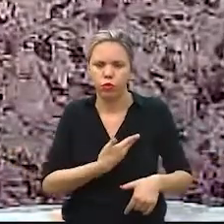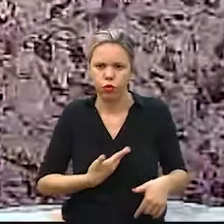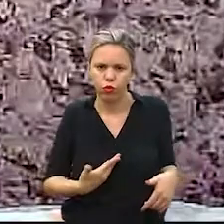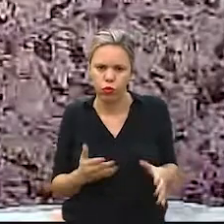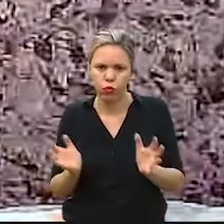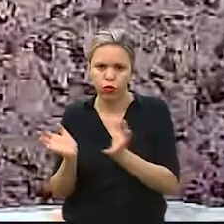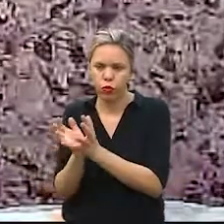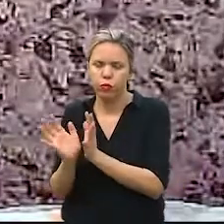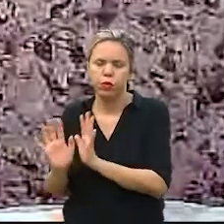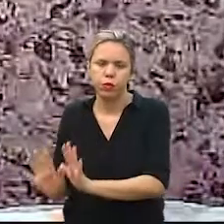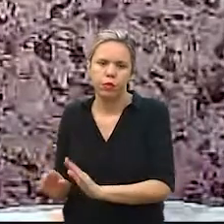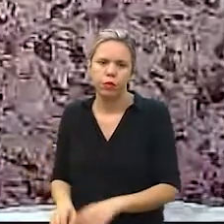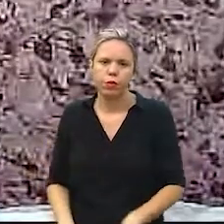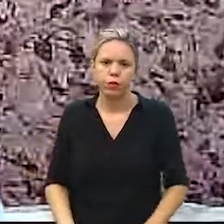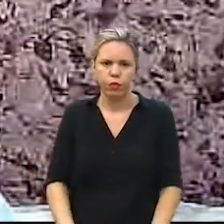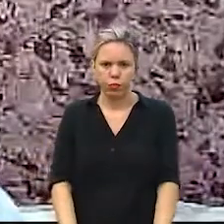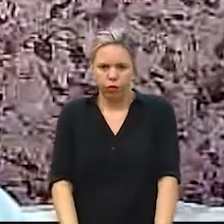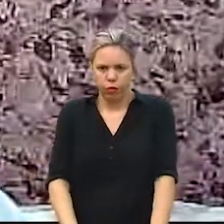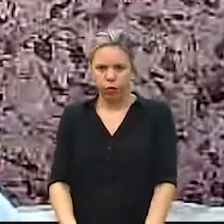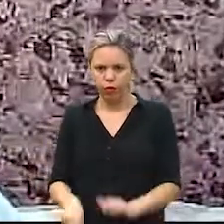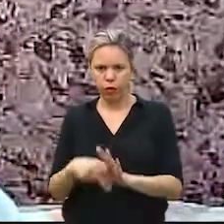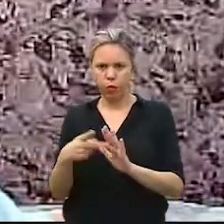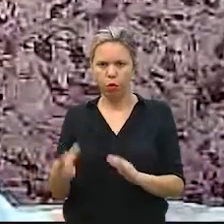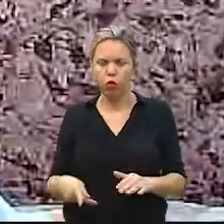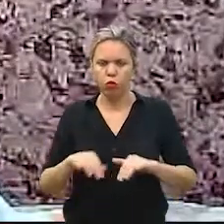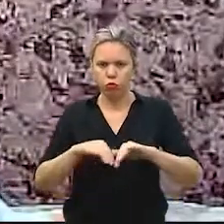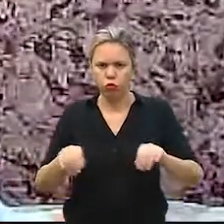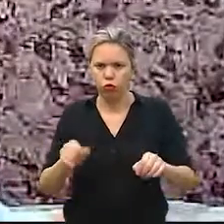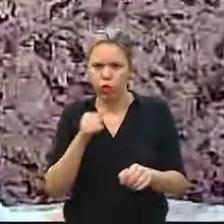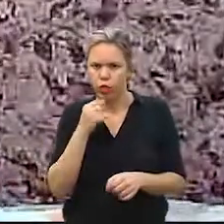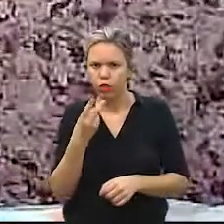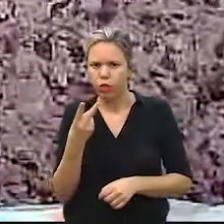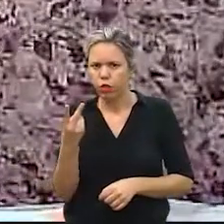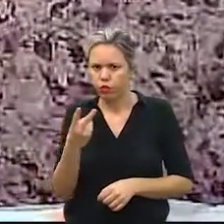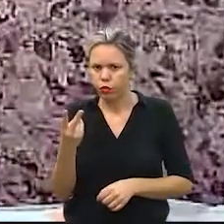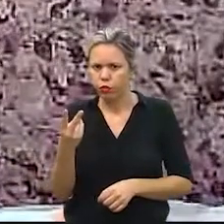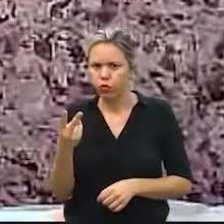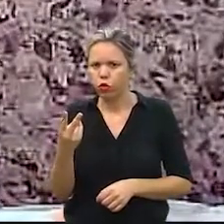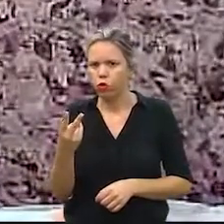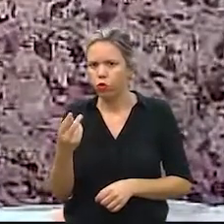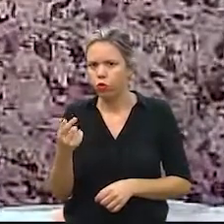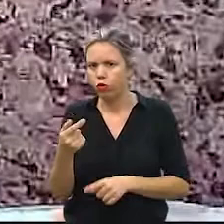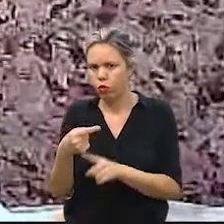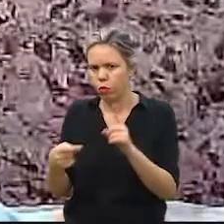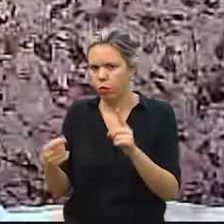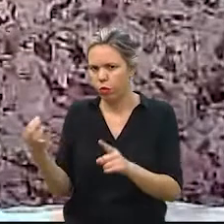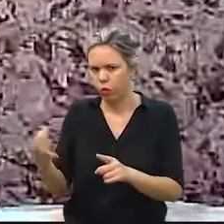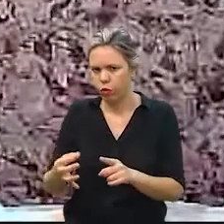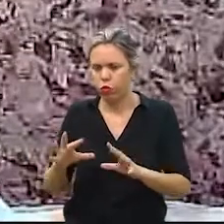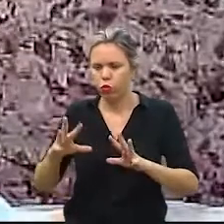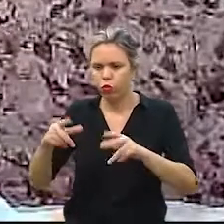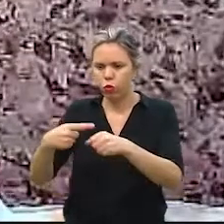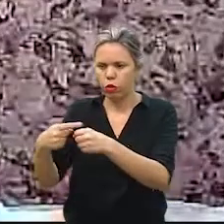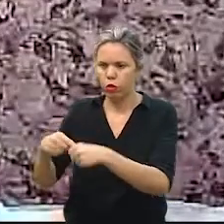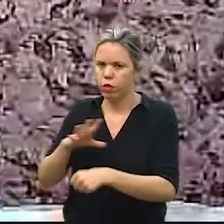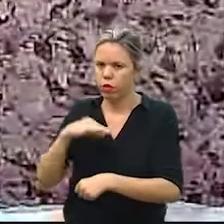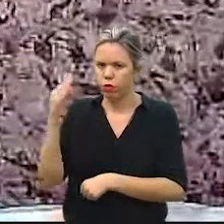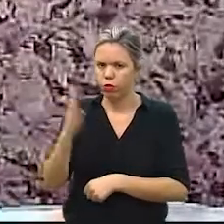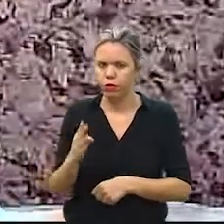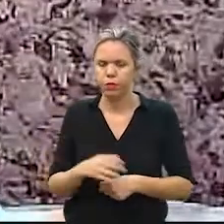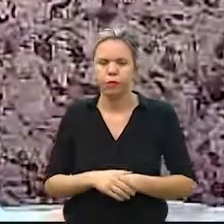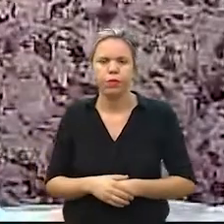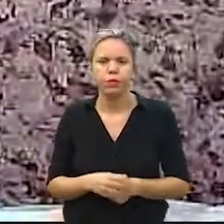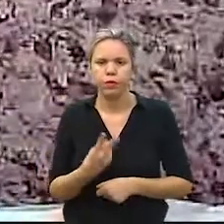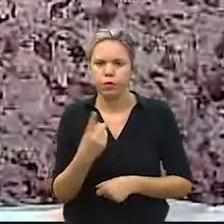DRU, e do que sobra, então, é dividido 22,5% para todos os municípios do Brasil